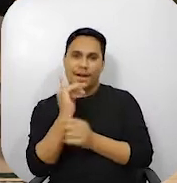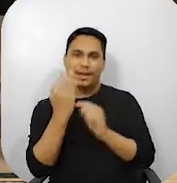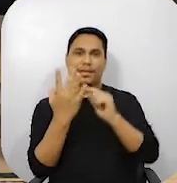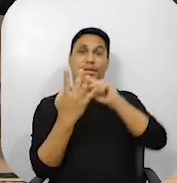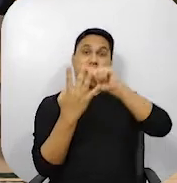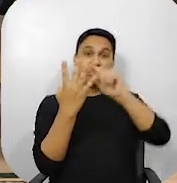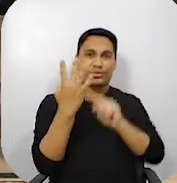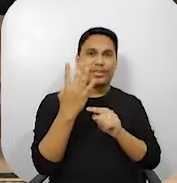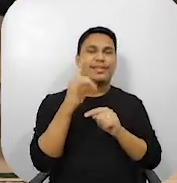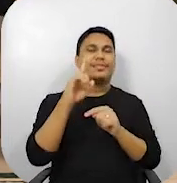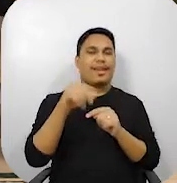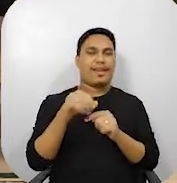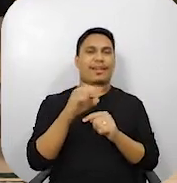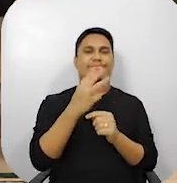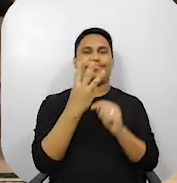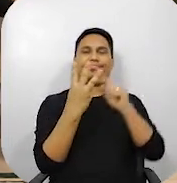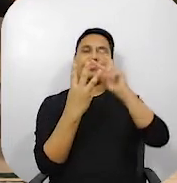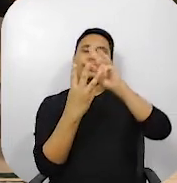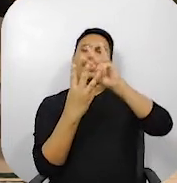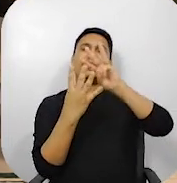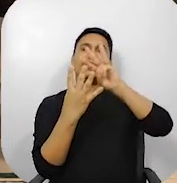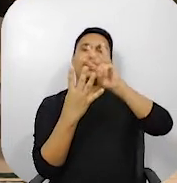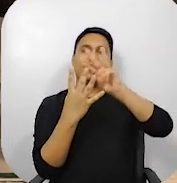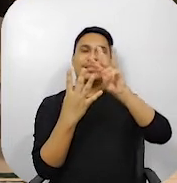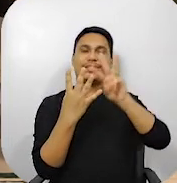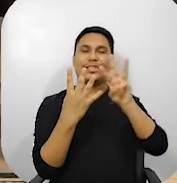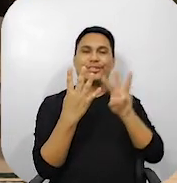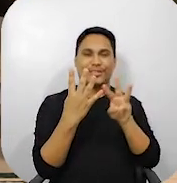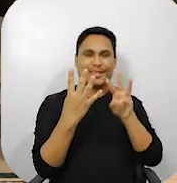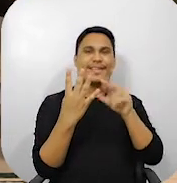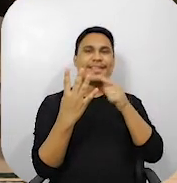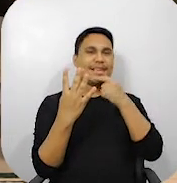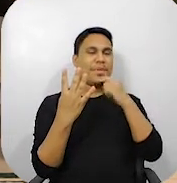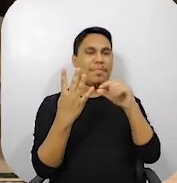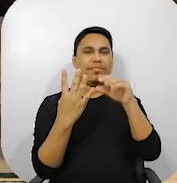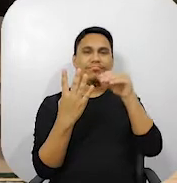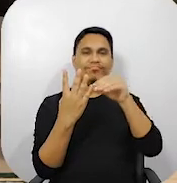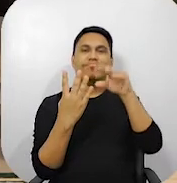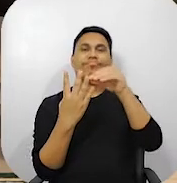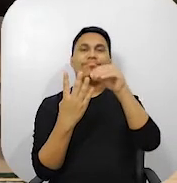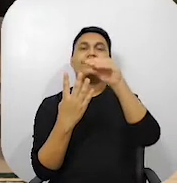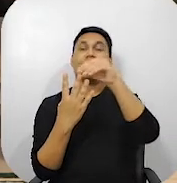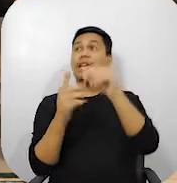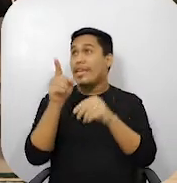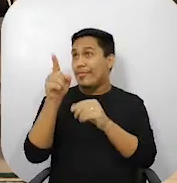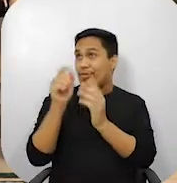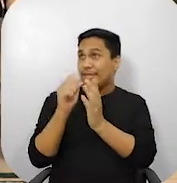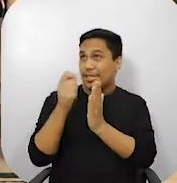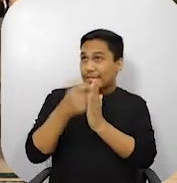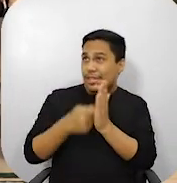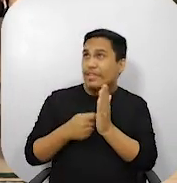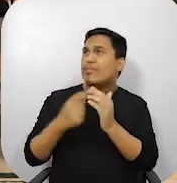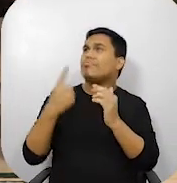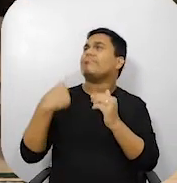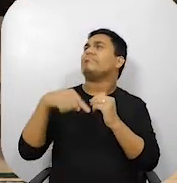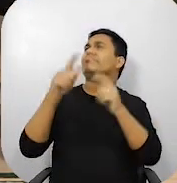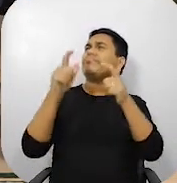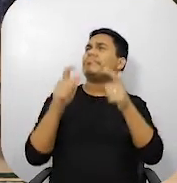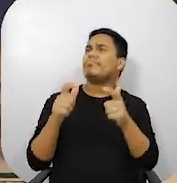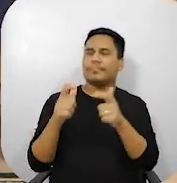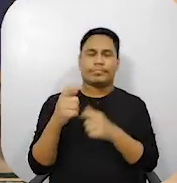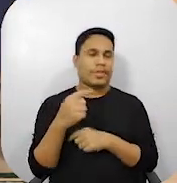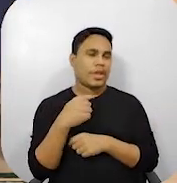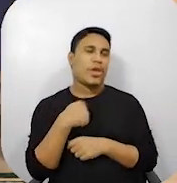dividido era 33 e 35 como é que você fazia para ter esses momentos e ia para que espaço ah eu acho Java numa